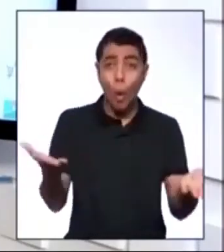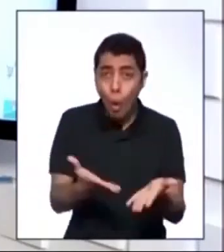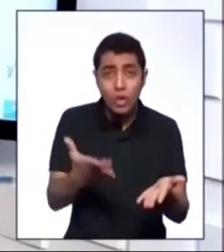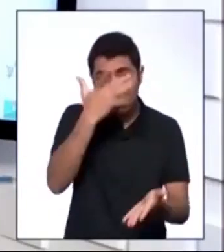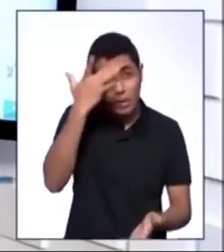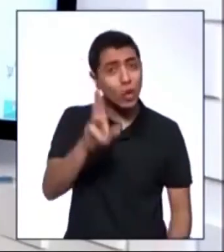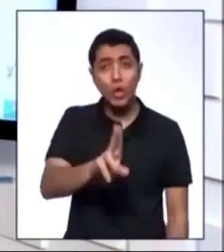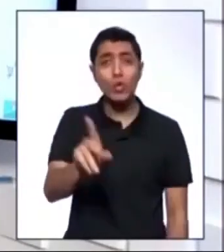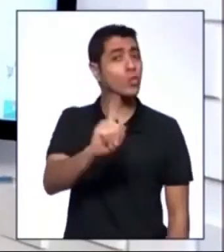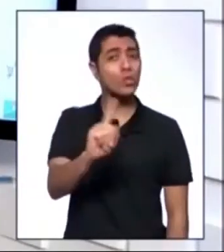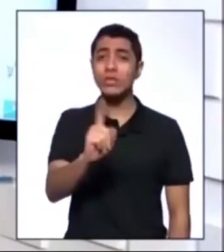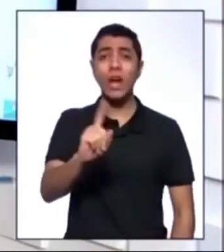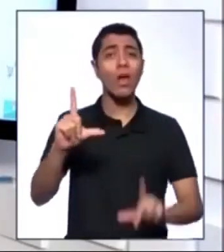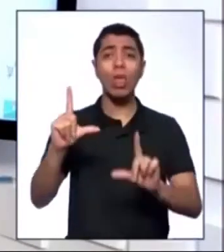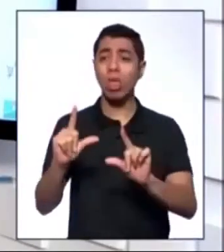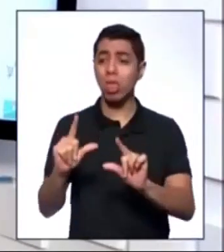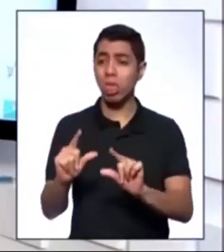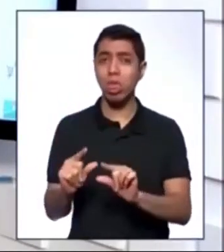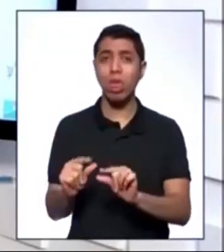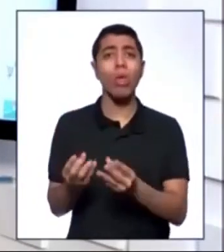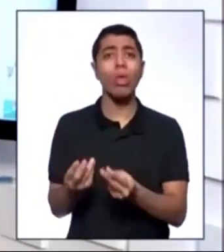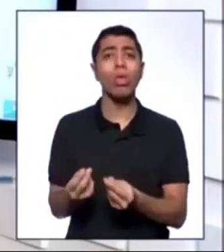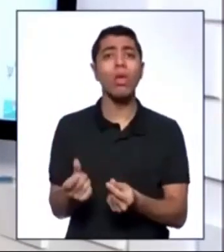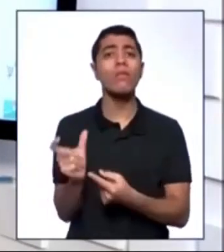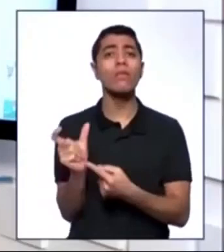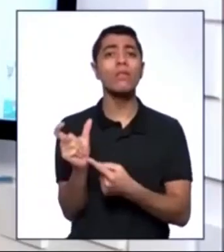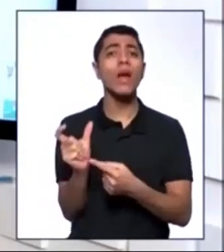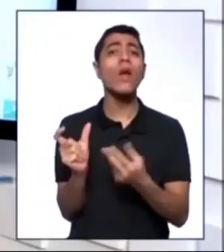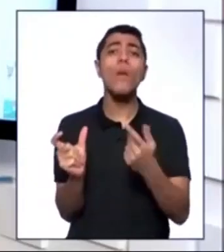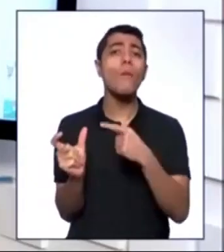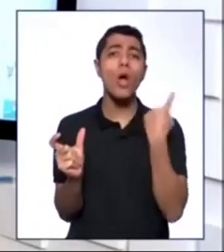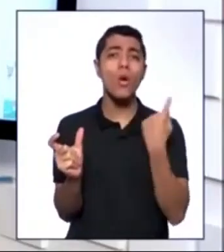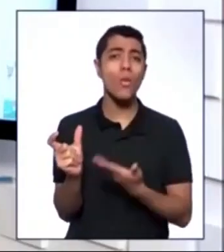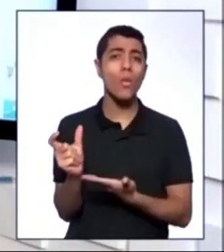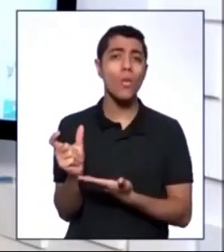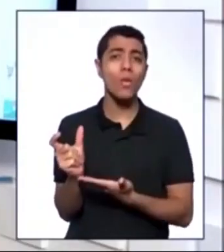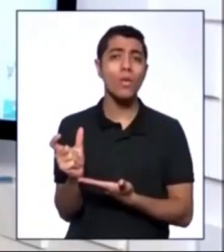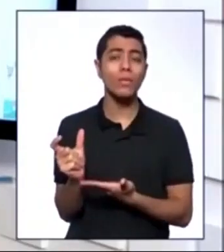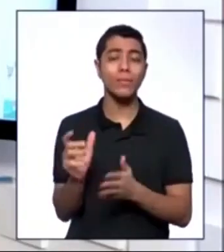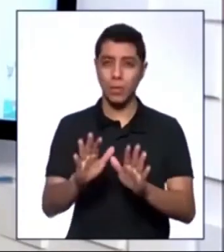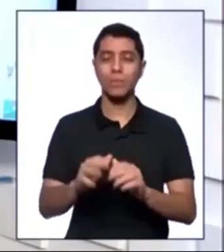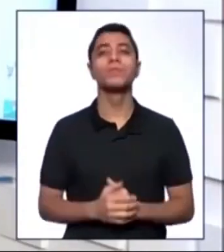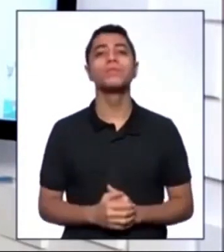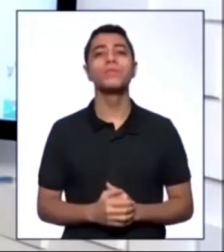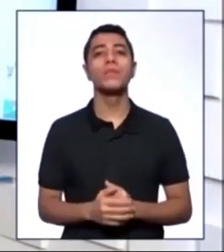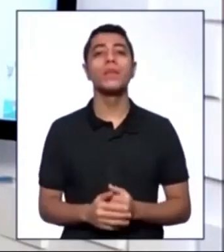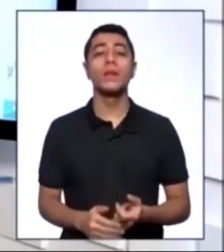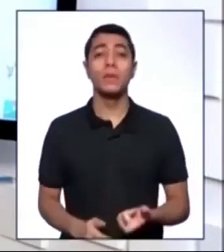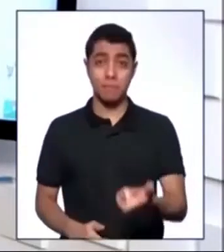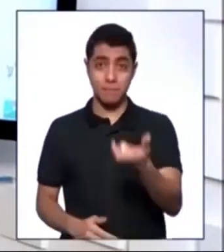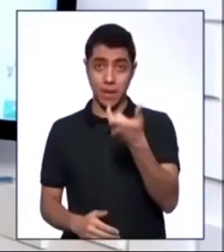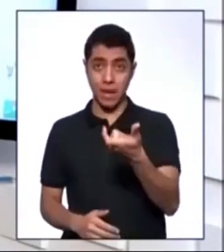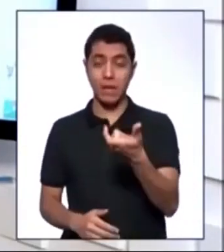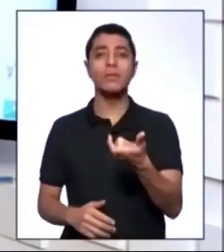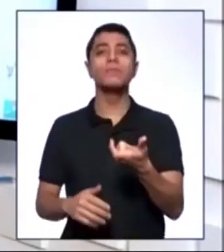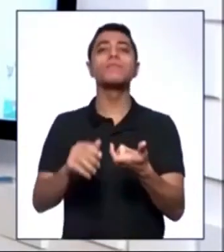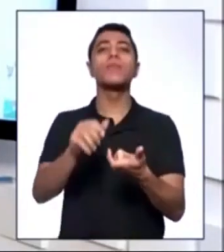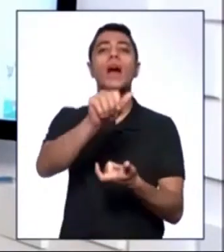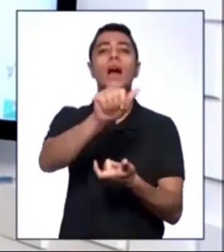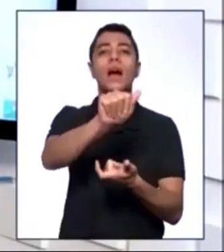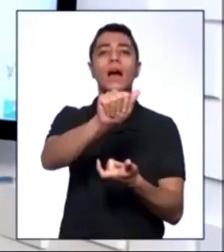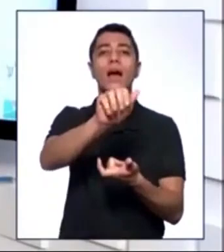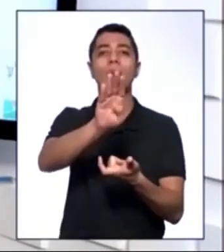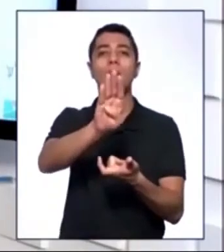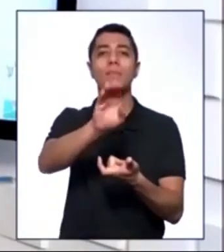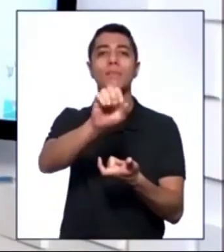que eu acho que vale a pena pensar. A expressão absolutamente é uma expressão que, em tese, ela significava, quando